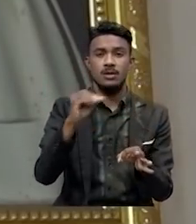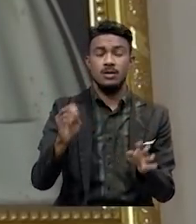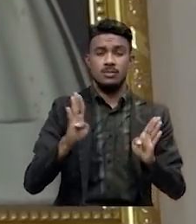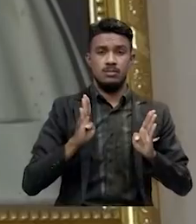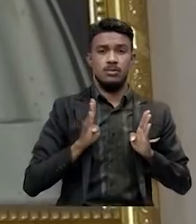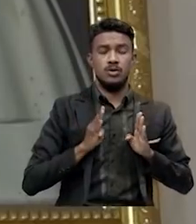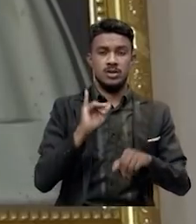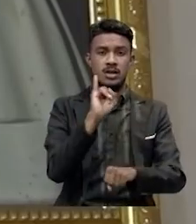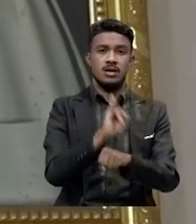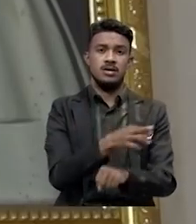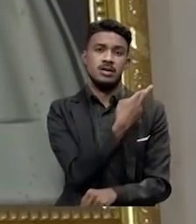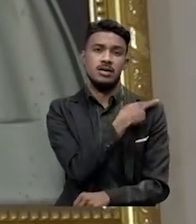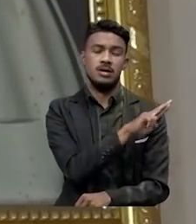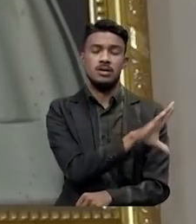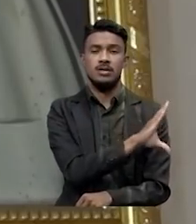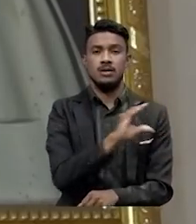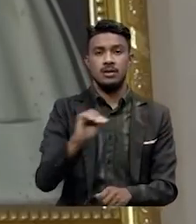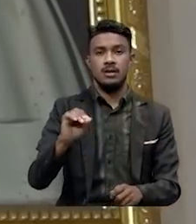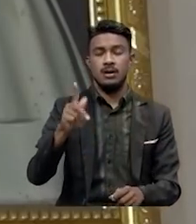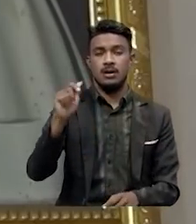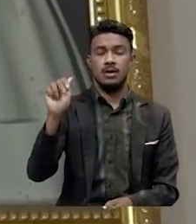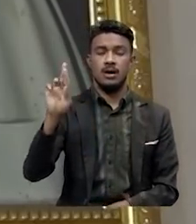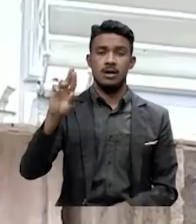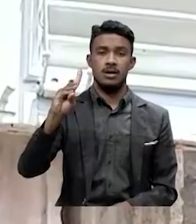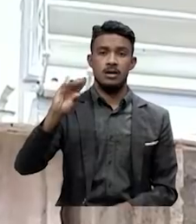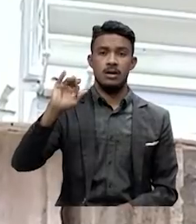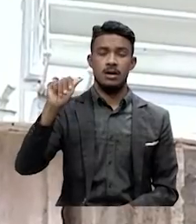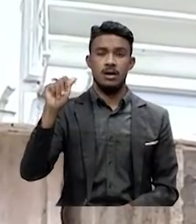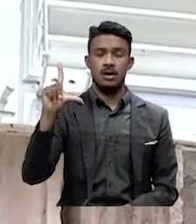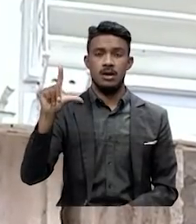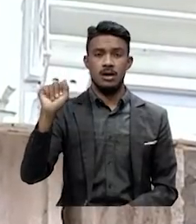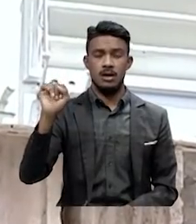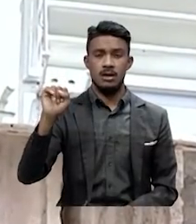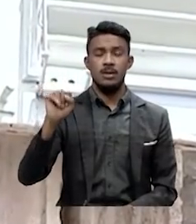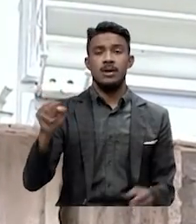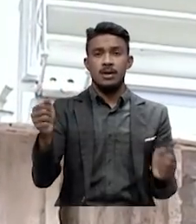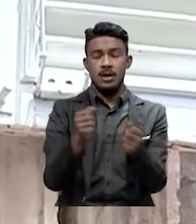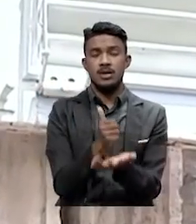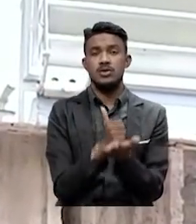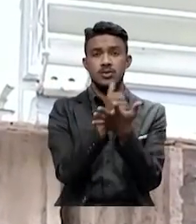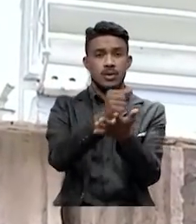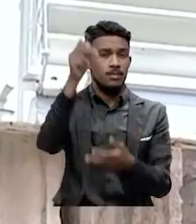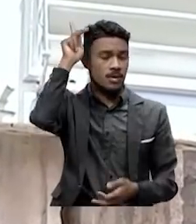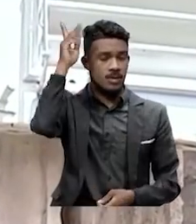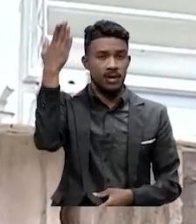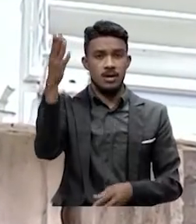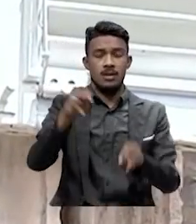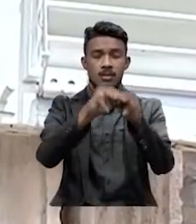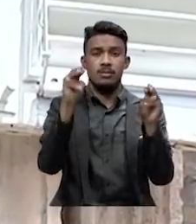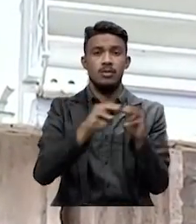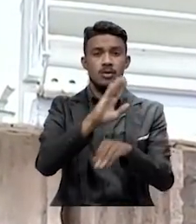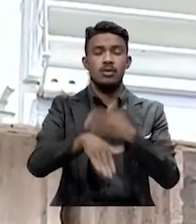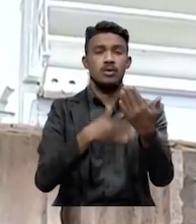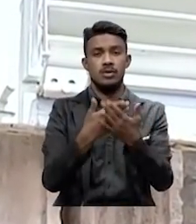nian. Knar cardeais nian mak atutulum papa iha curia romana no mundo tomak. Além de ne,